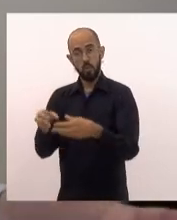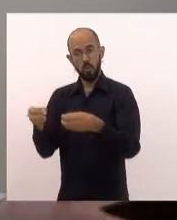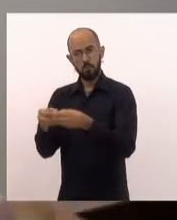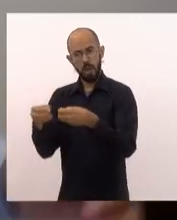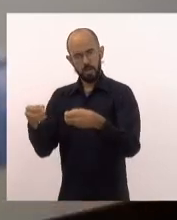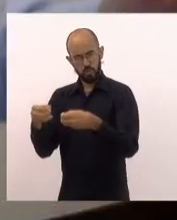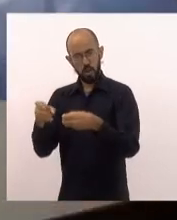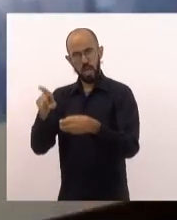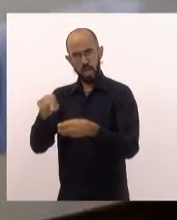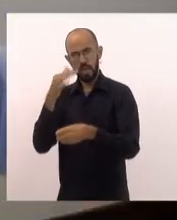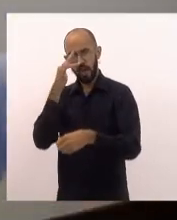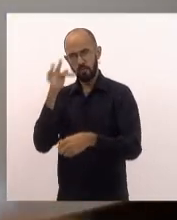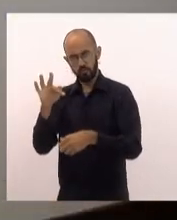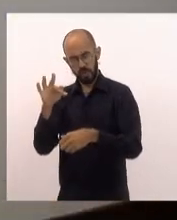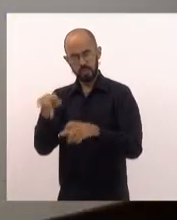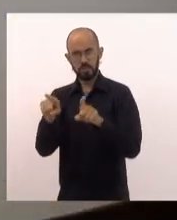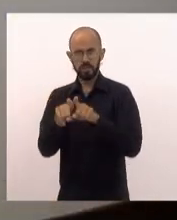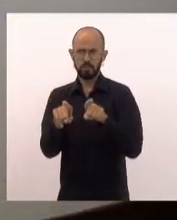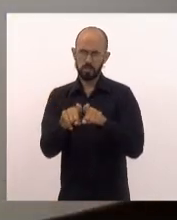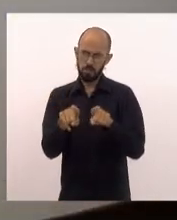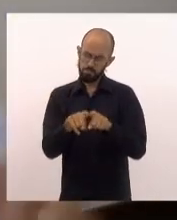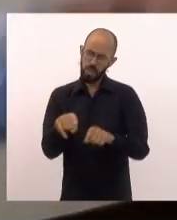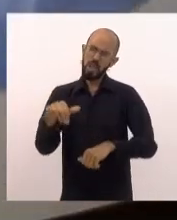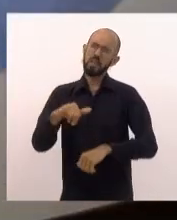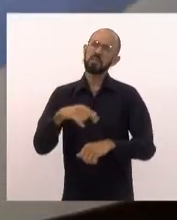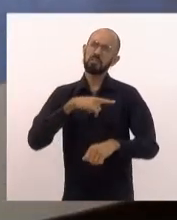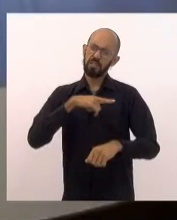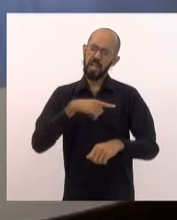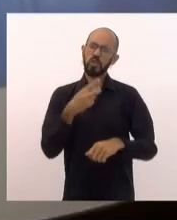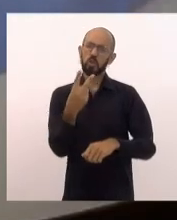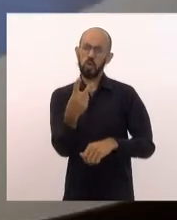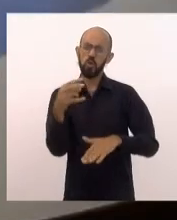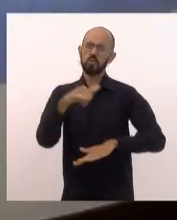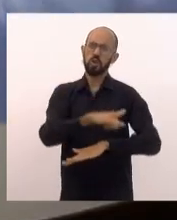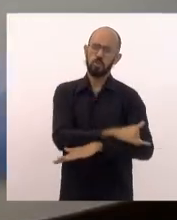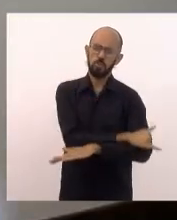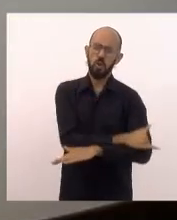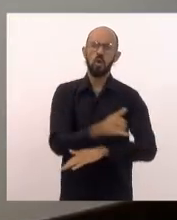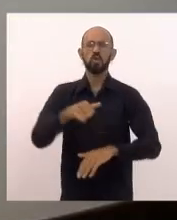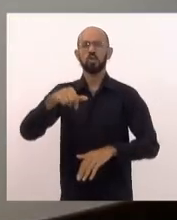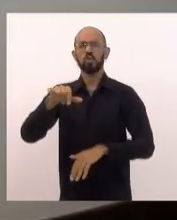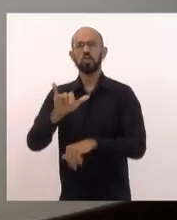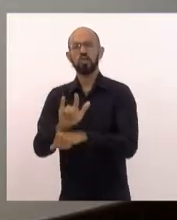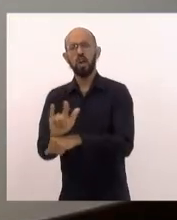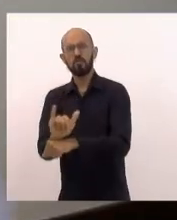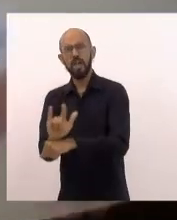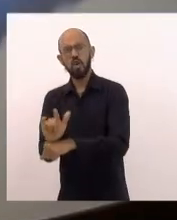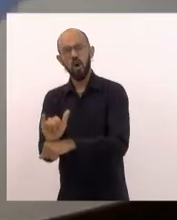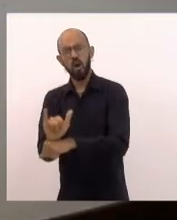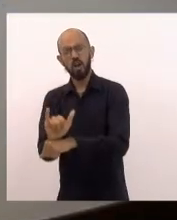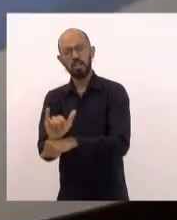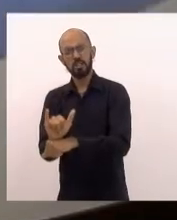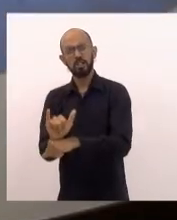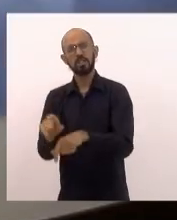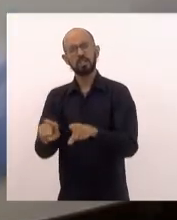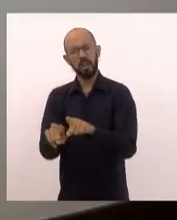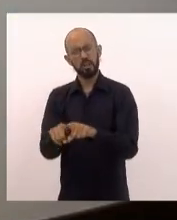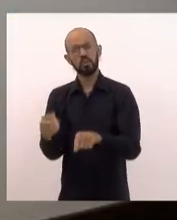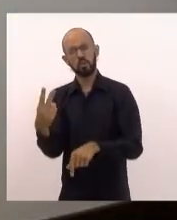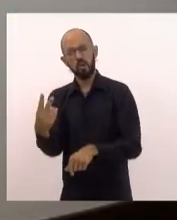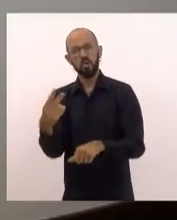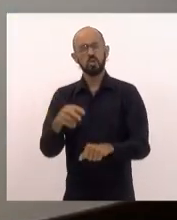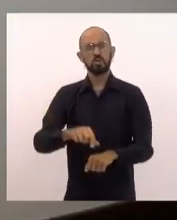na França, do Charles de Gaulle e do Orly. É o caso em Nova York, do JFK e do LaGuardia. É o caso na Inglaterra,